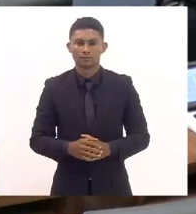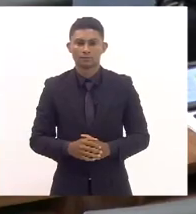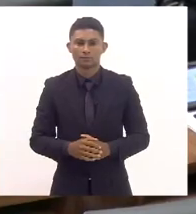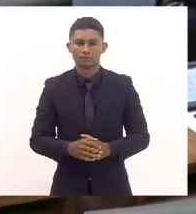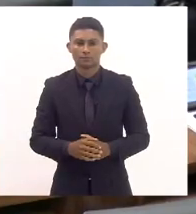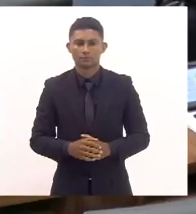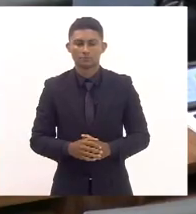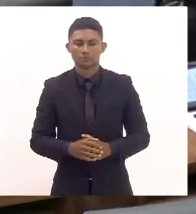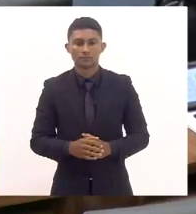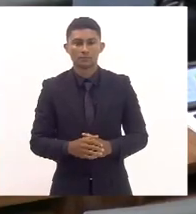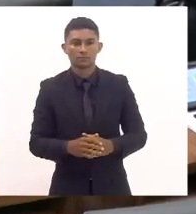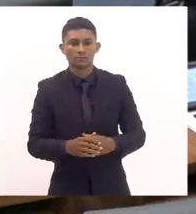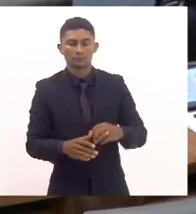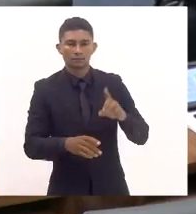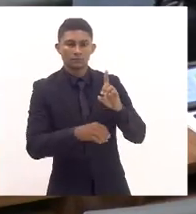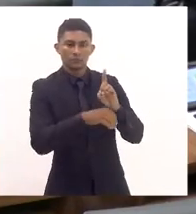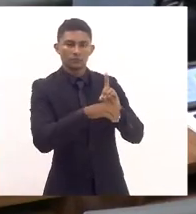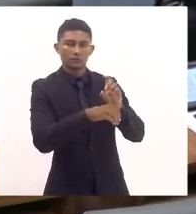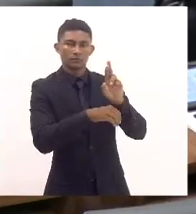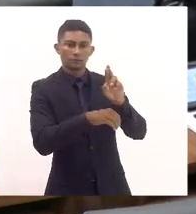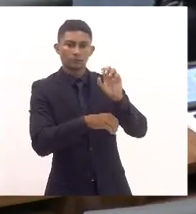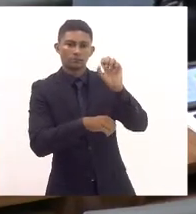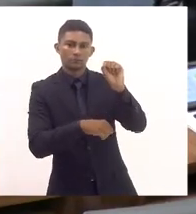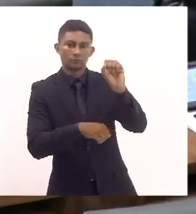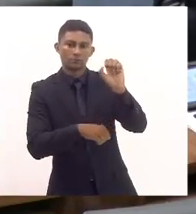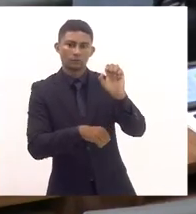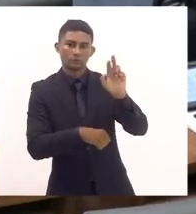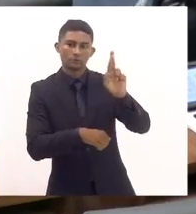o deputado Dr Serginho